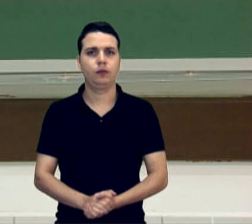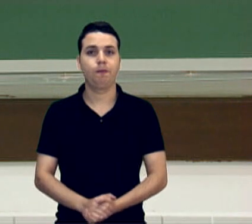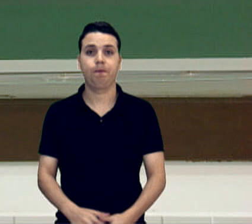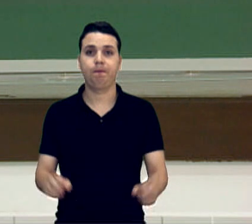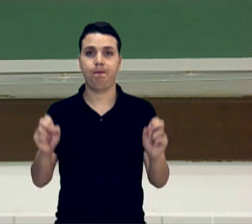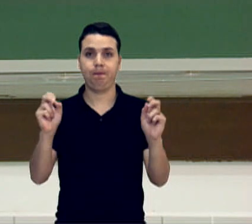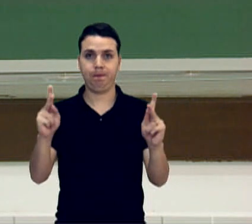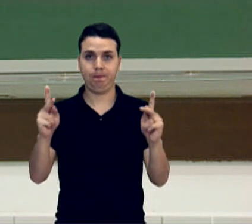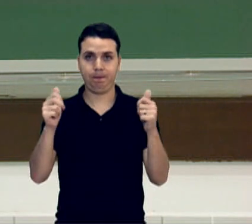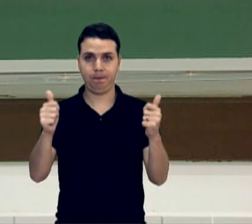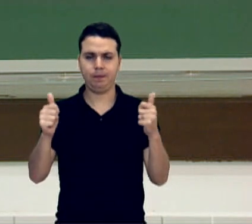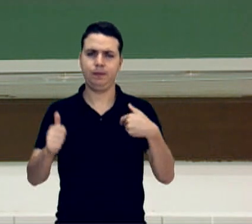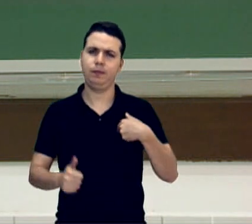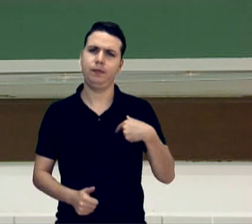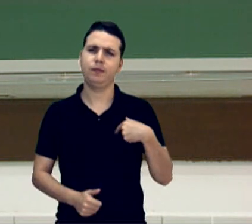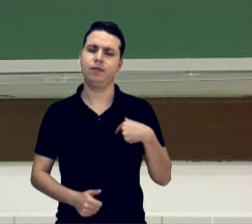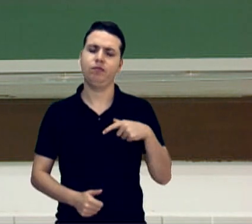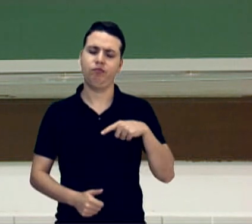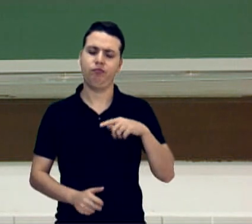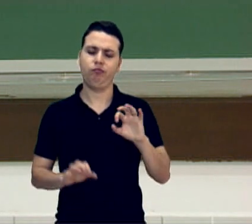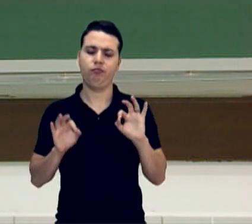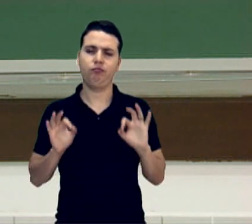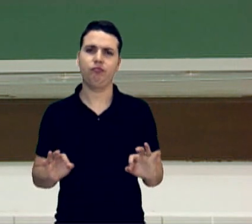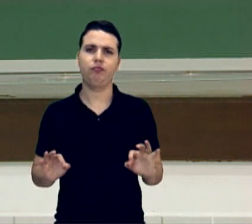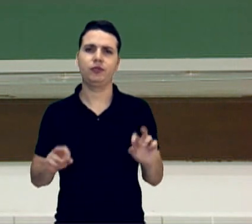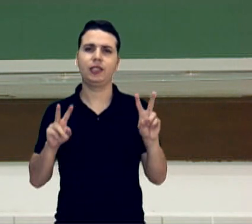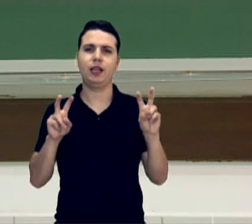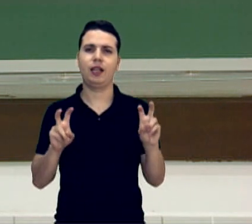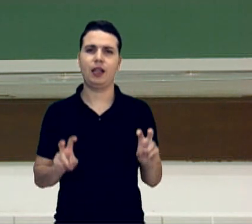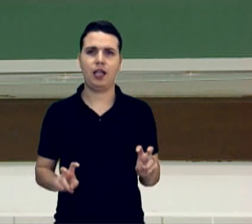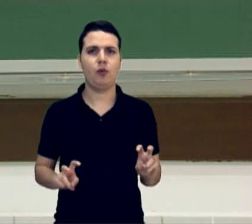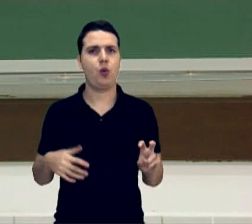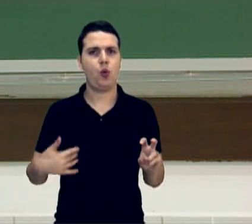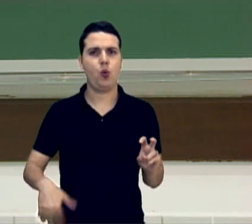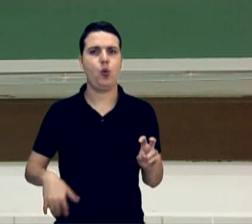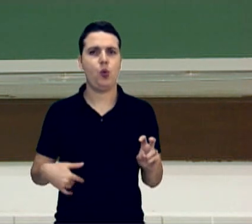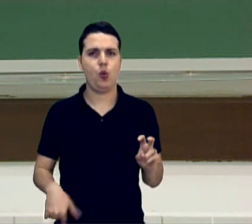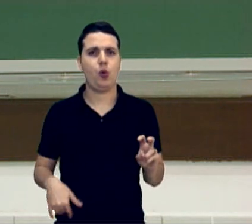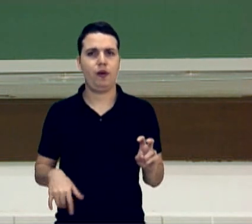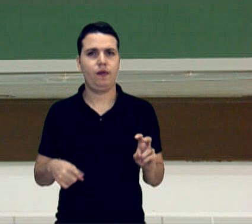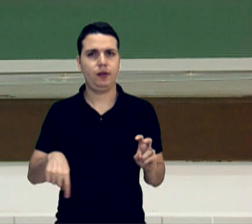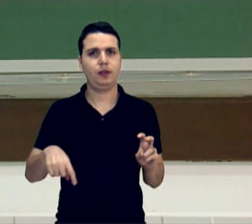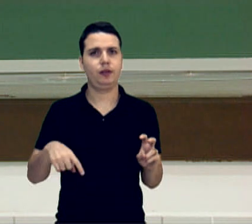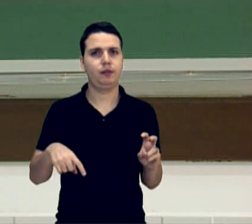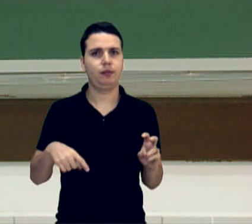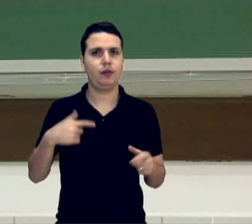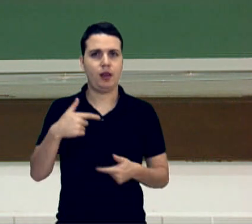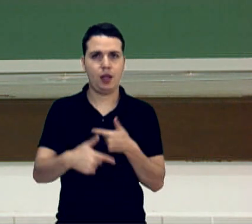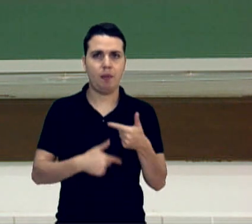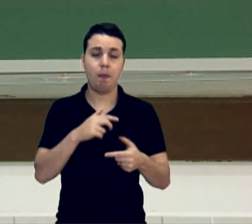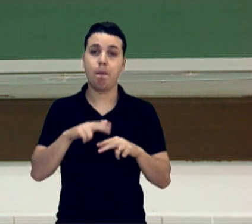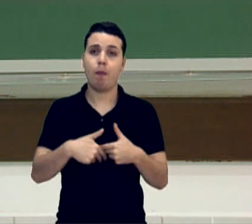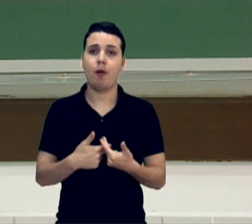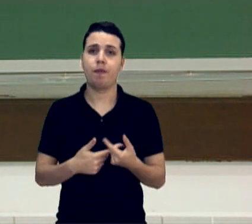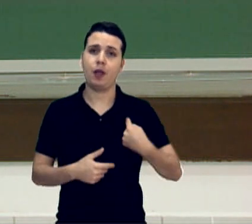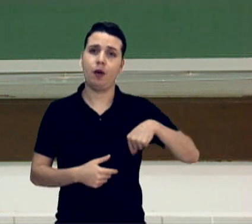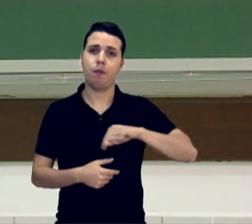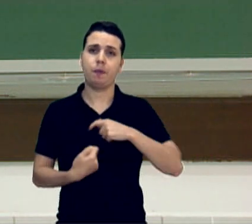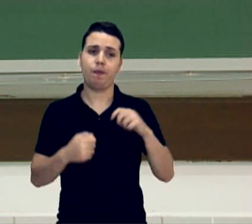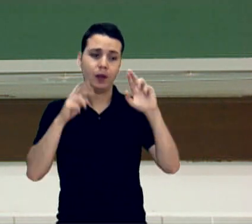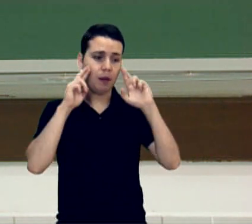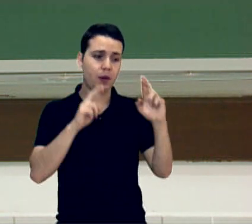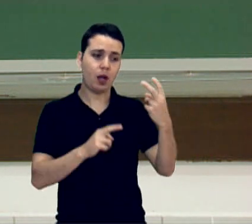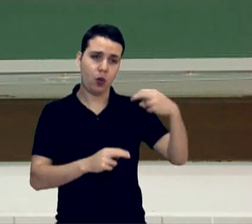Ok, pessoal, tenho certeza que esse tema deu pano para manga, porque assim como nós temos que respeitar a